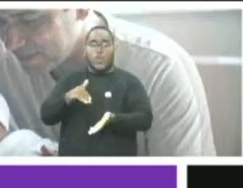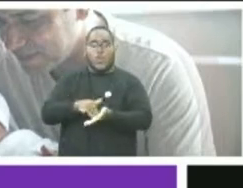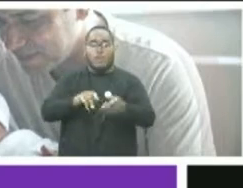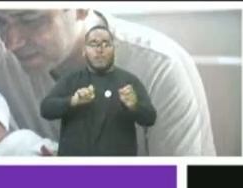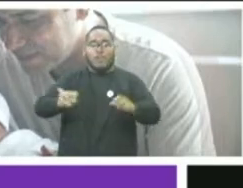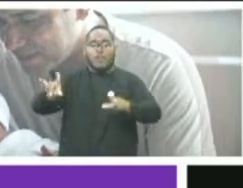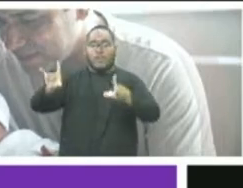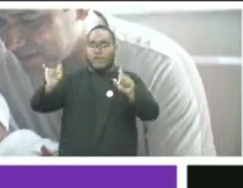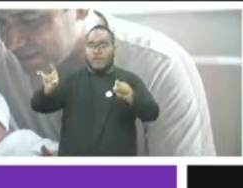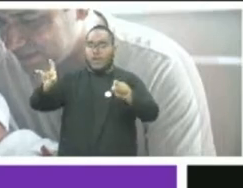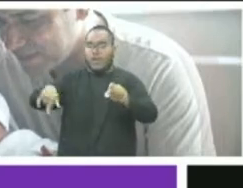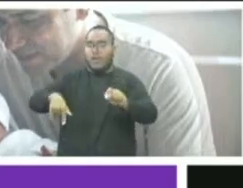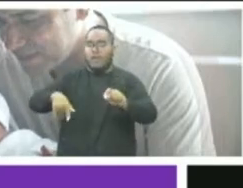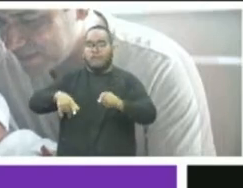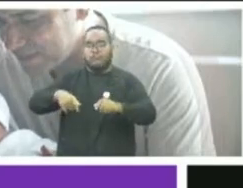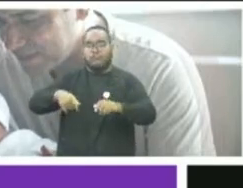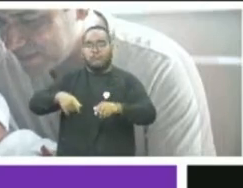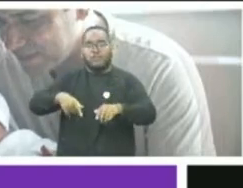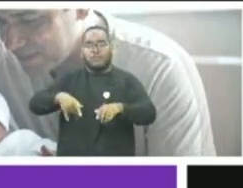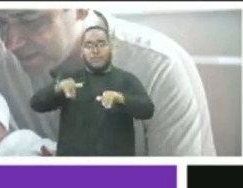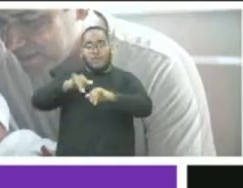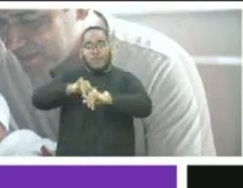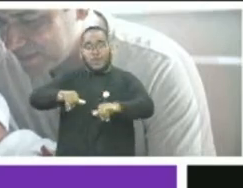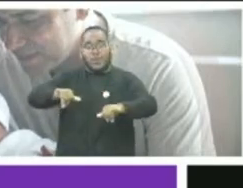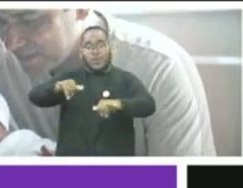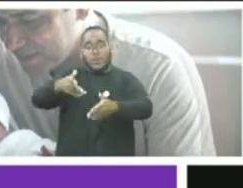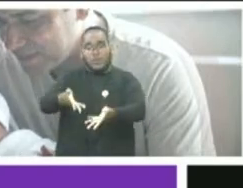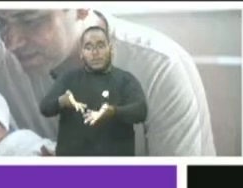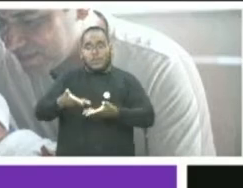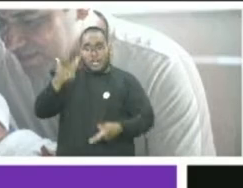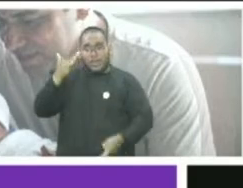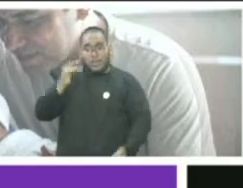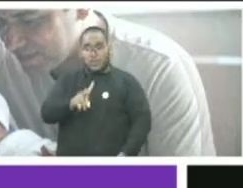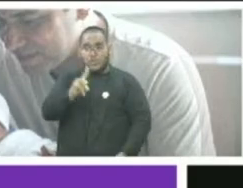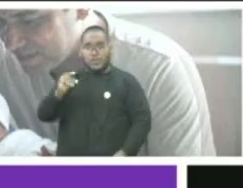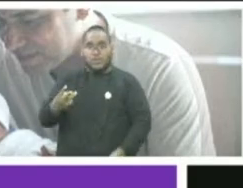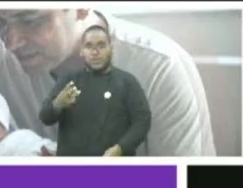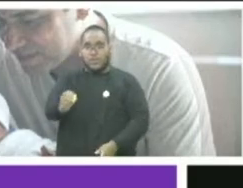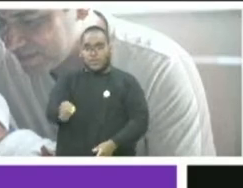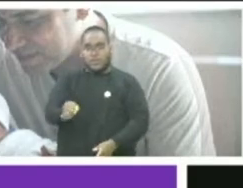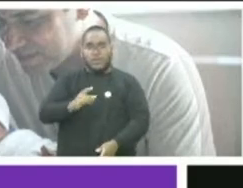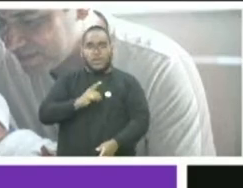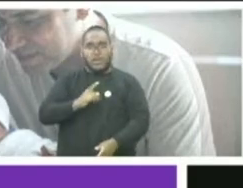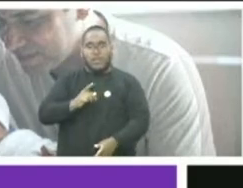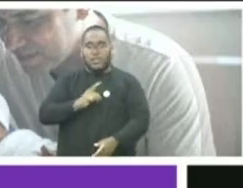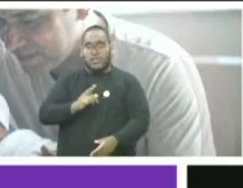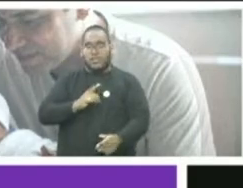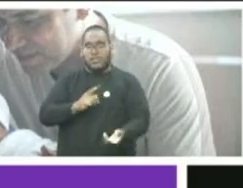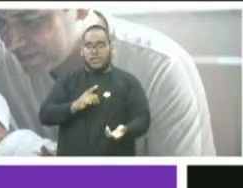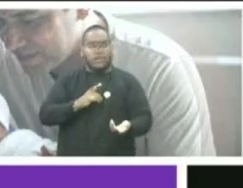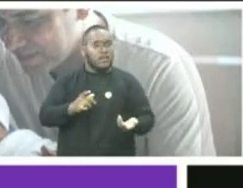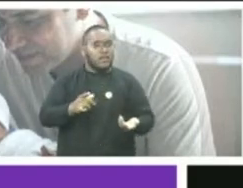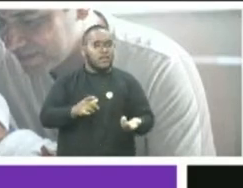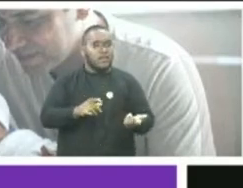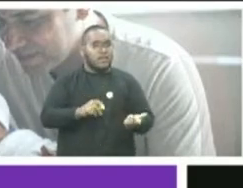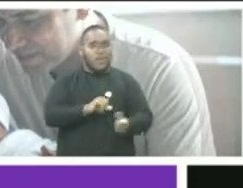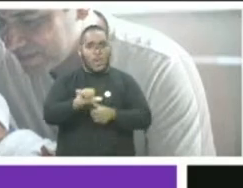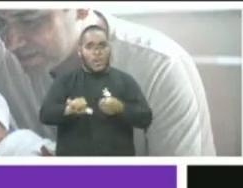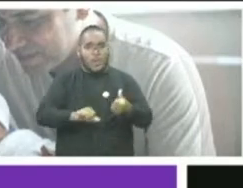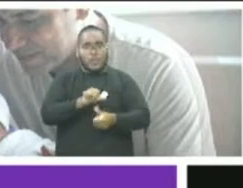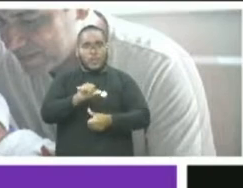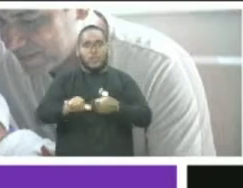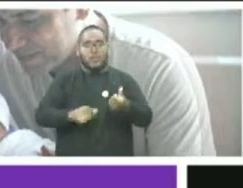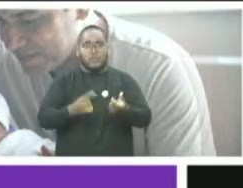que amanhã, dia 30, a gente tem a virada de lote aí dos valores de inscrições, então convidamos todos a acessar